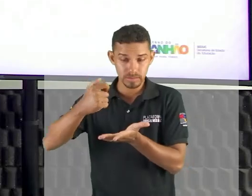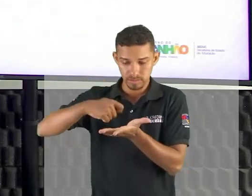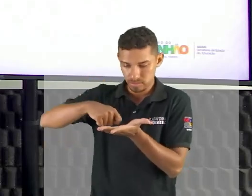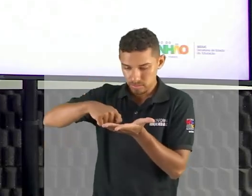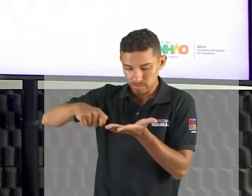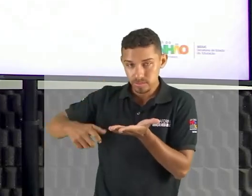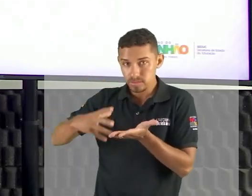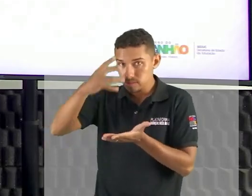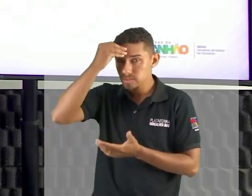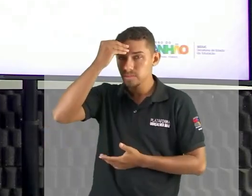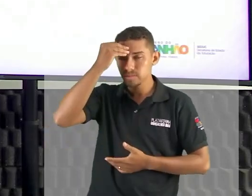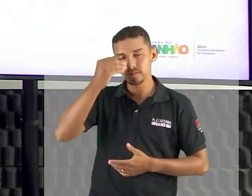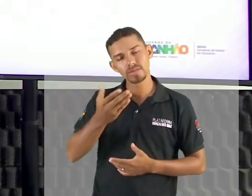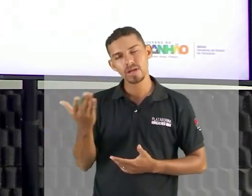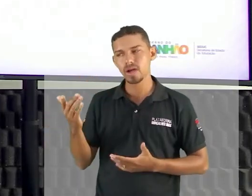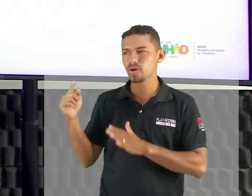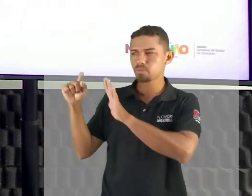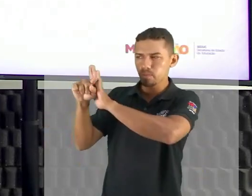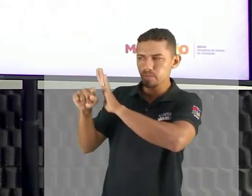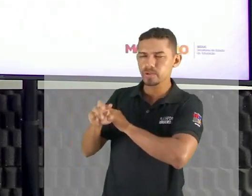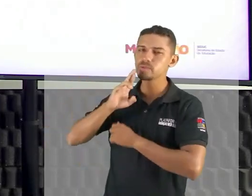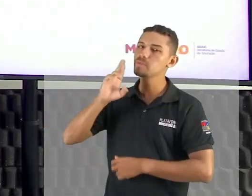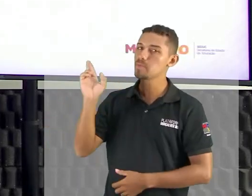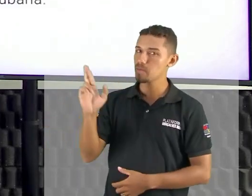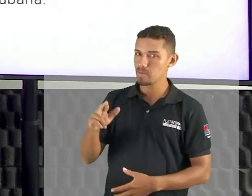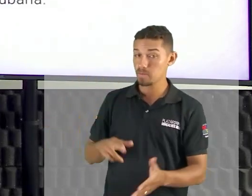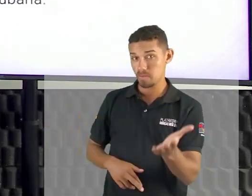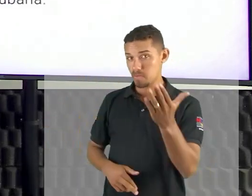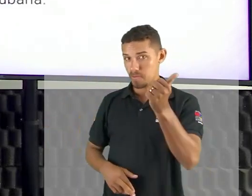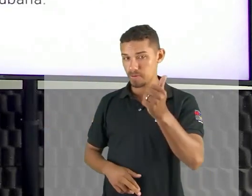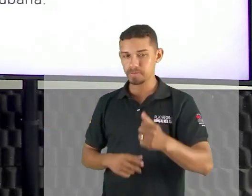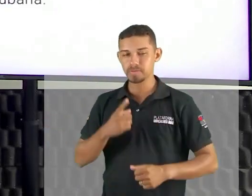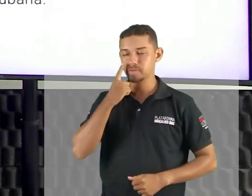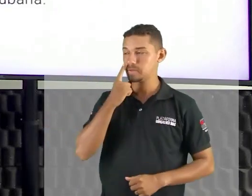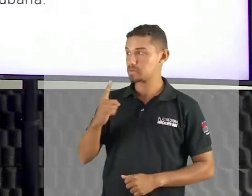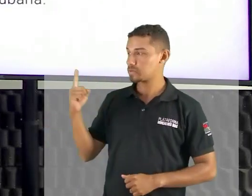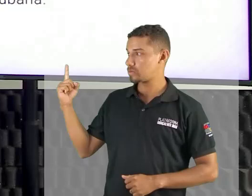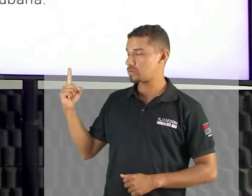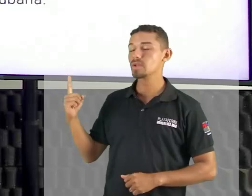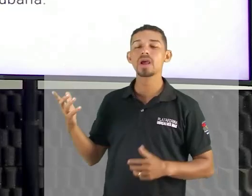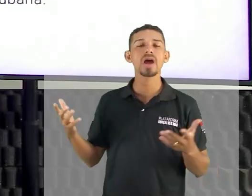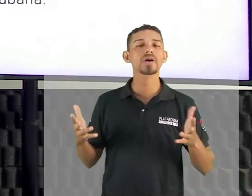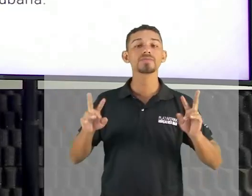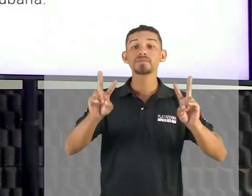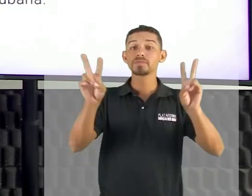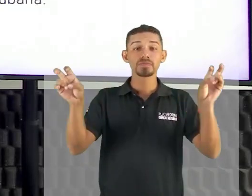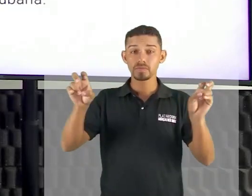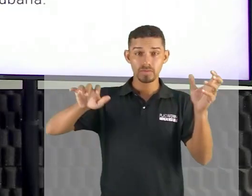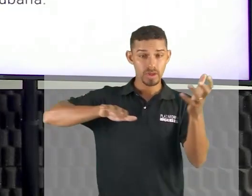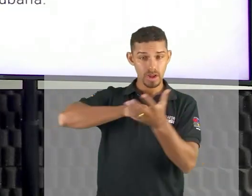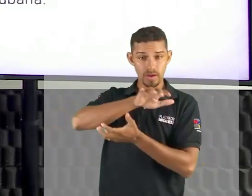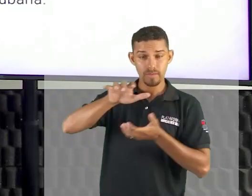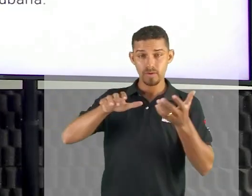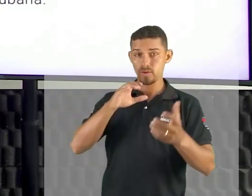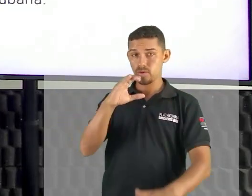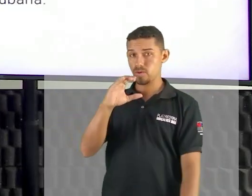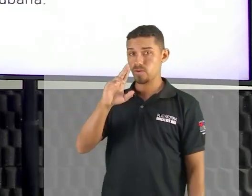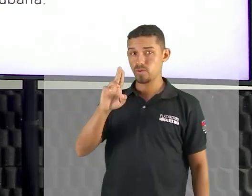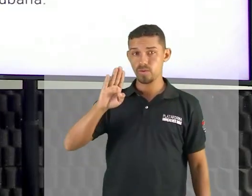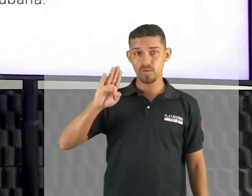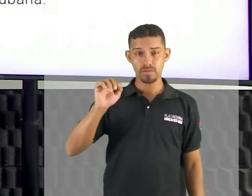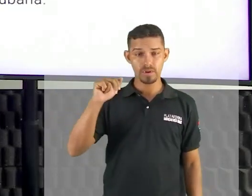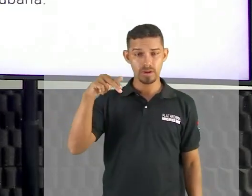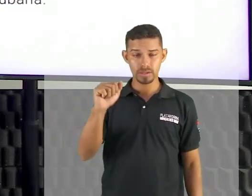de questões. Nós vamos começar aqui nessa aula com a Revolução Cubana.